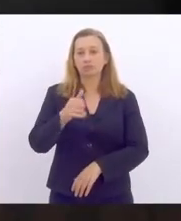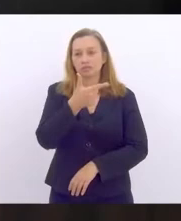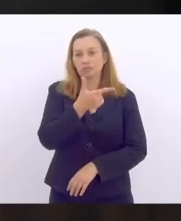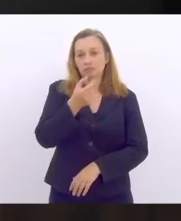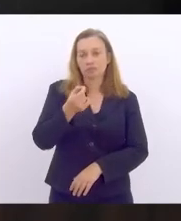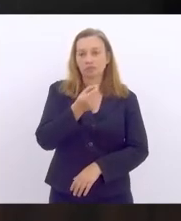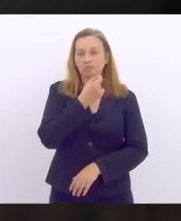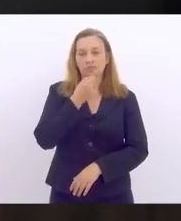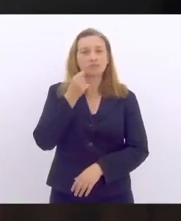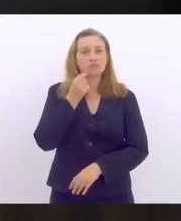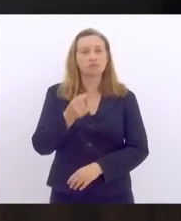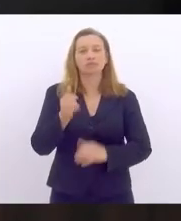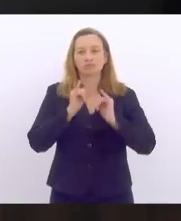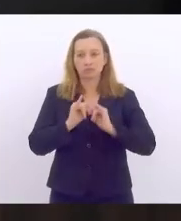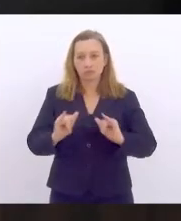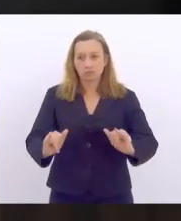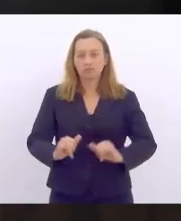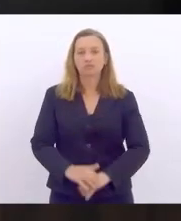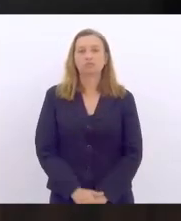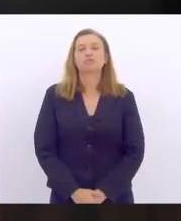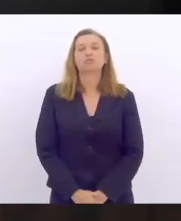setembro. Anuncio,